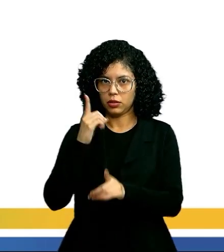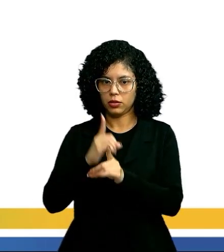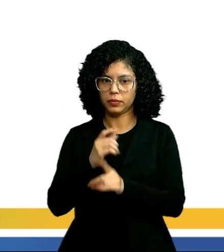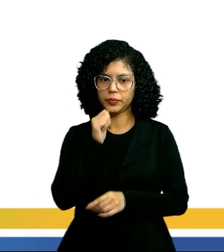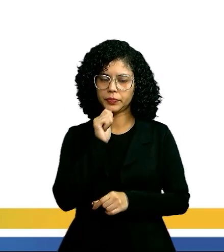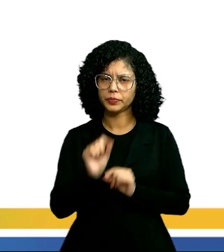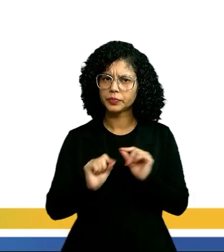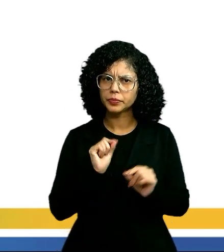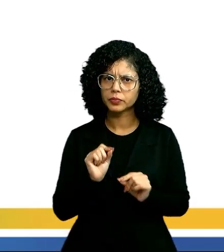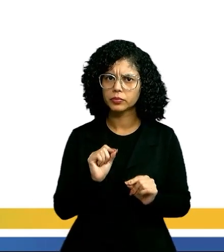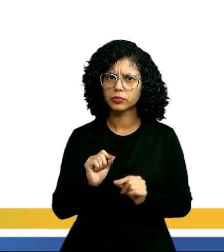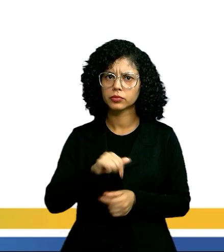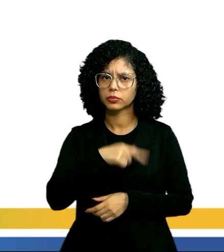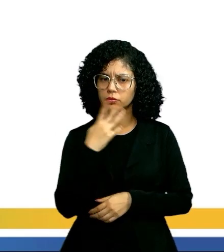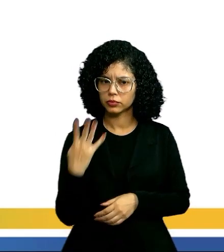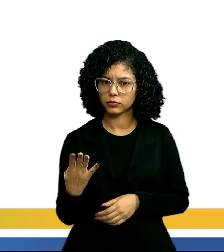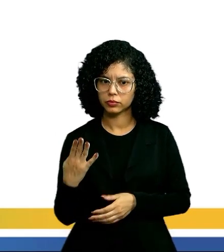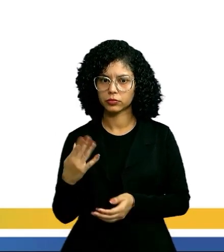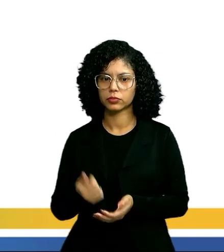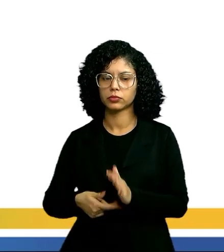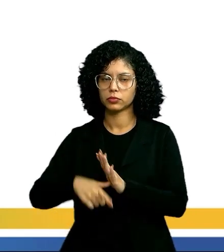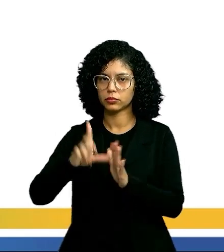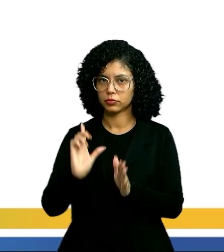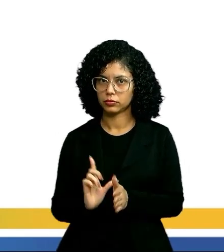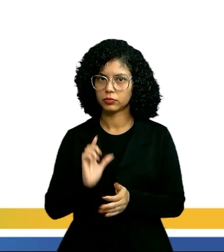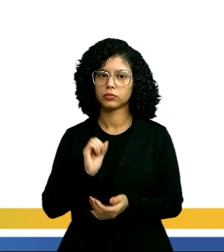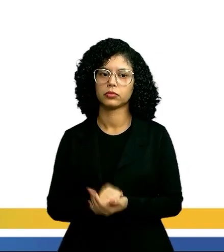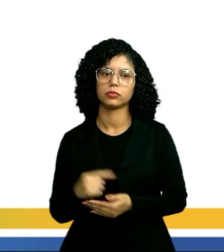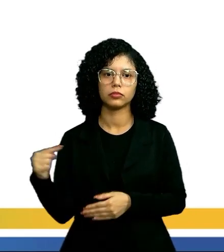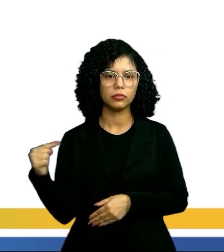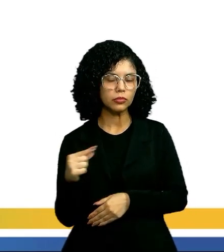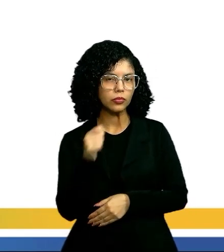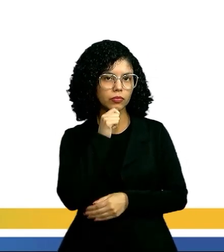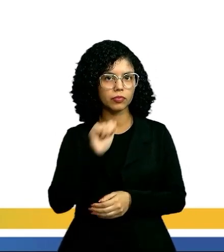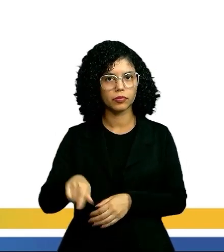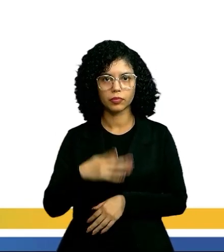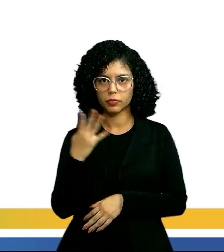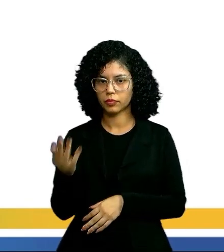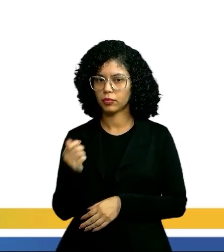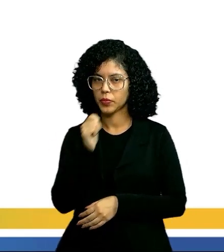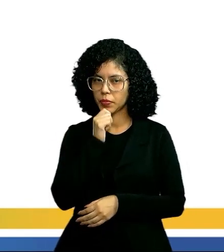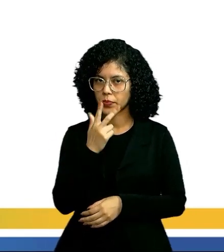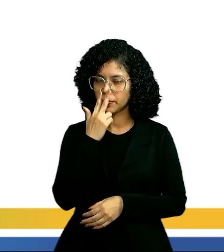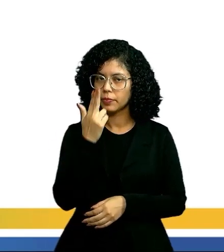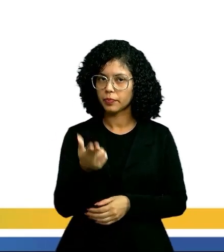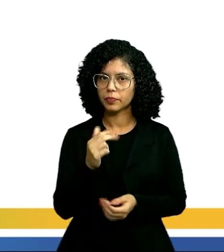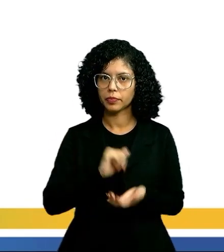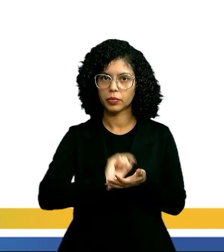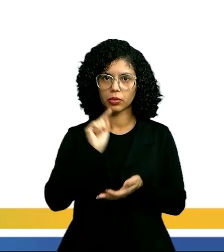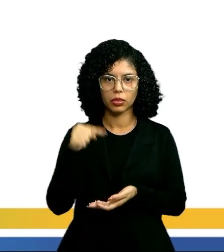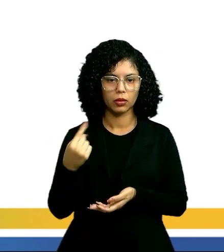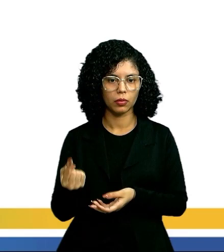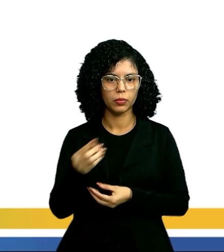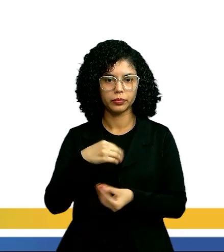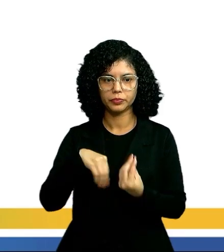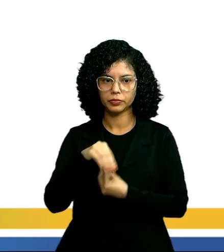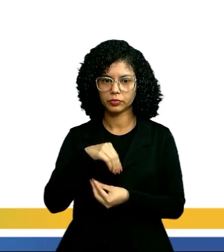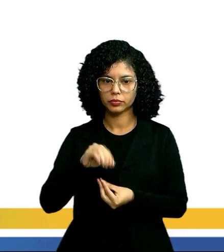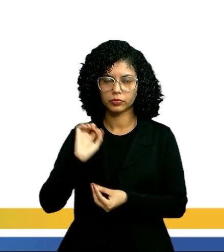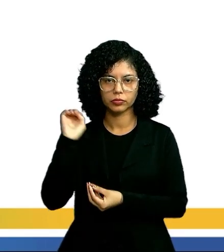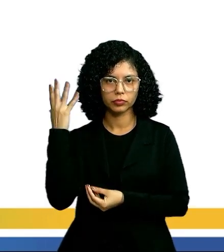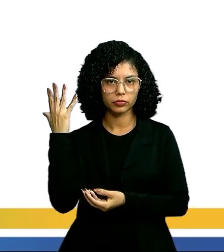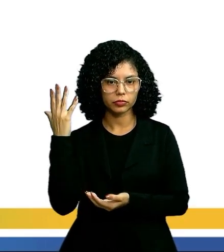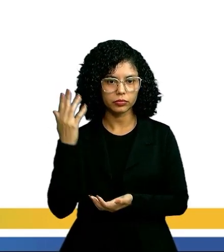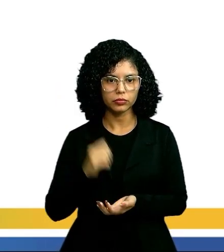os carbonos que existia antes da seta, vai ser exatamente a mesma quantidade que vai aparecer após a reação